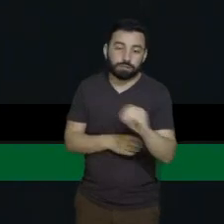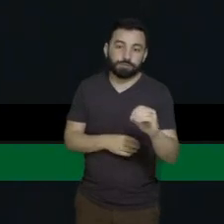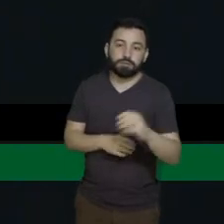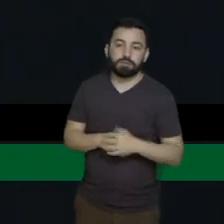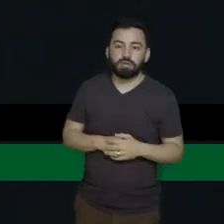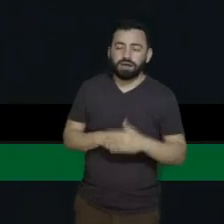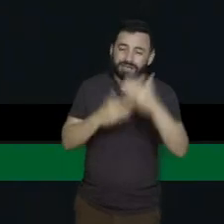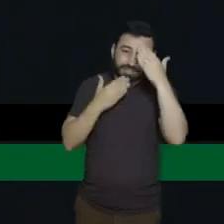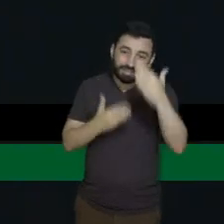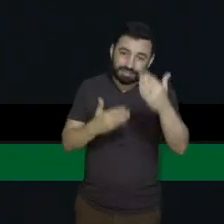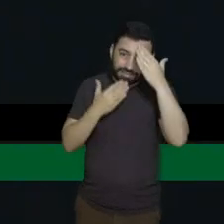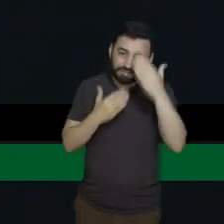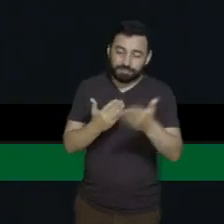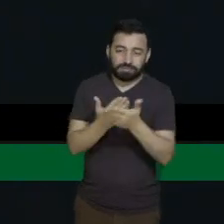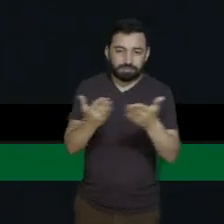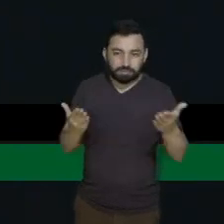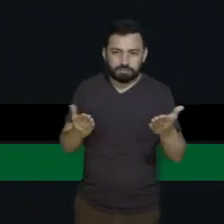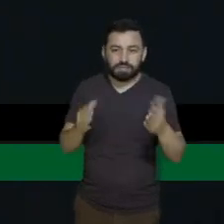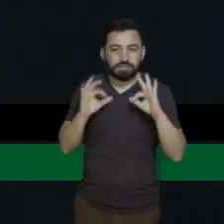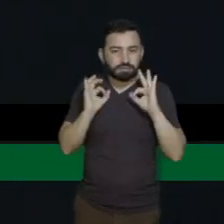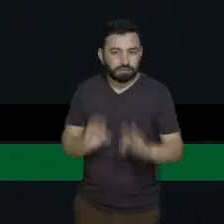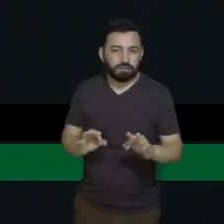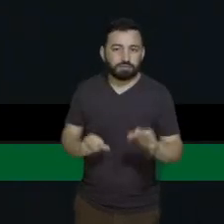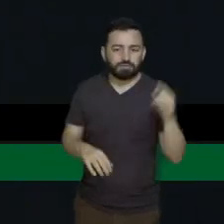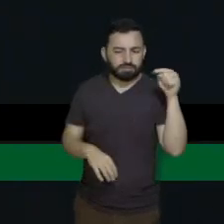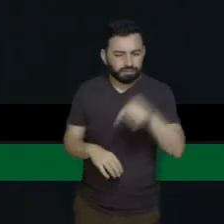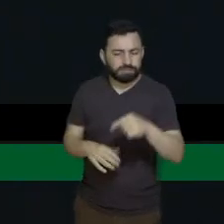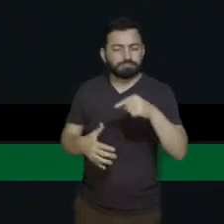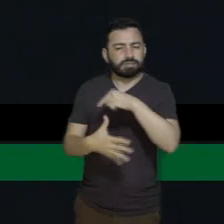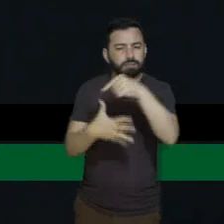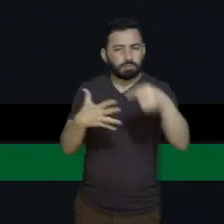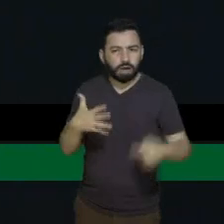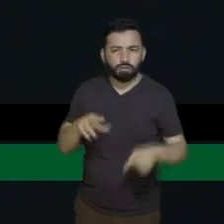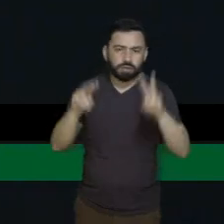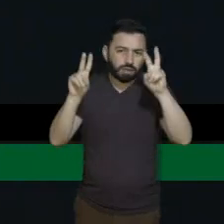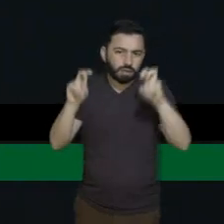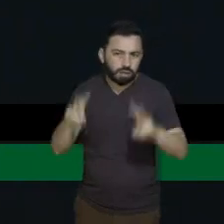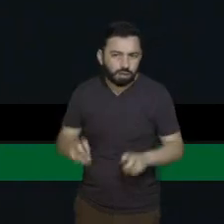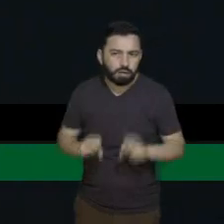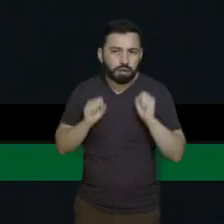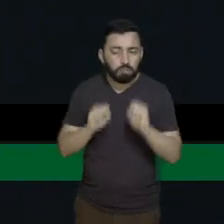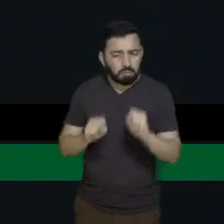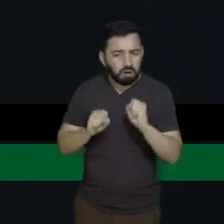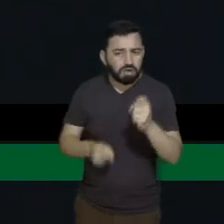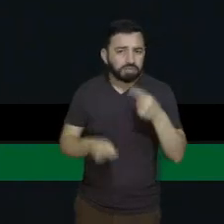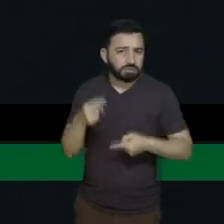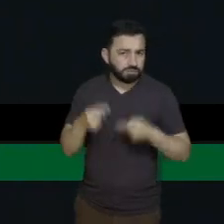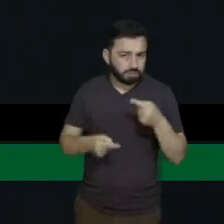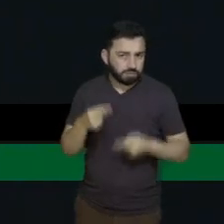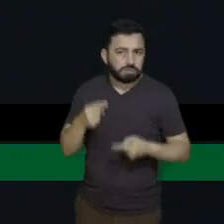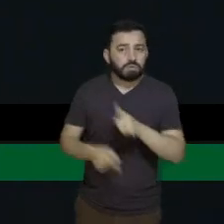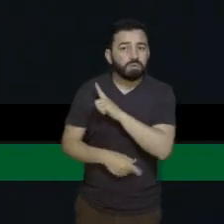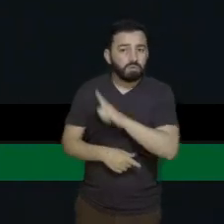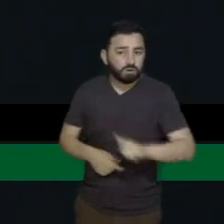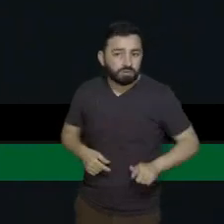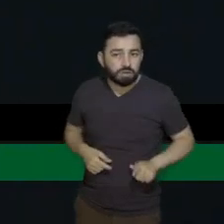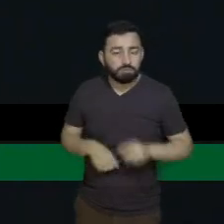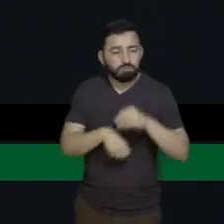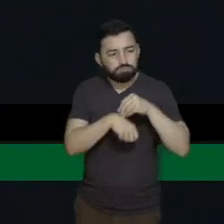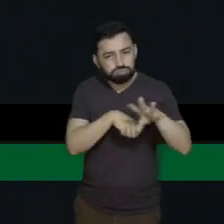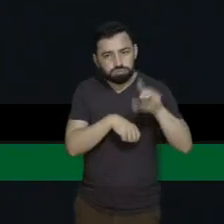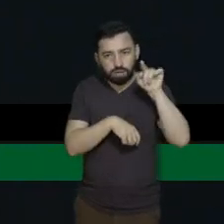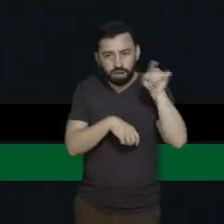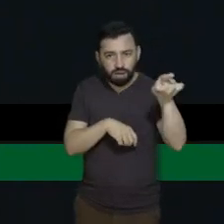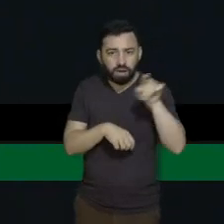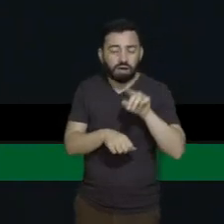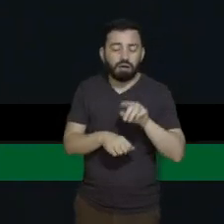porque aqui com certeza vocês levantarão pautas que poderão estar discutindo e levando ao governo do estado para